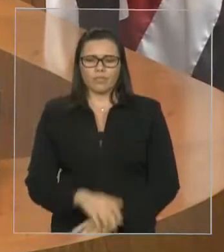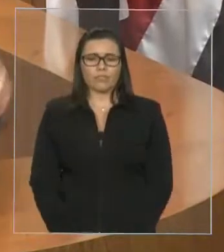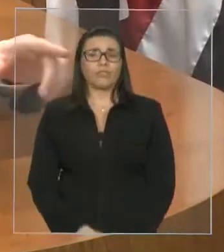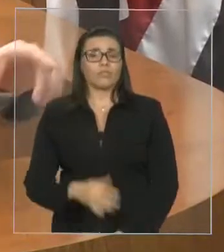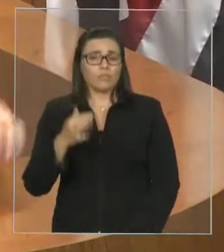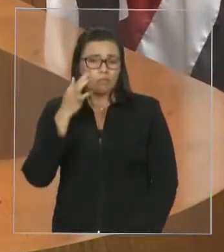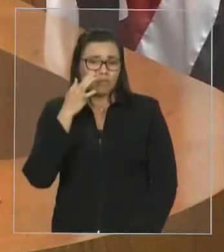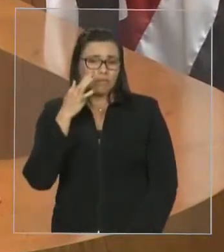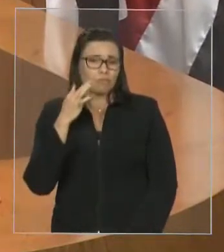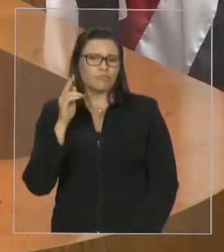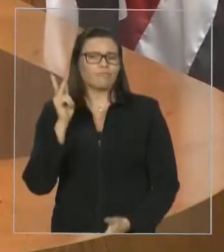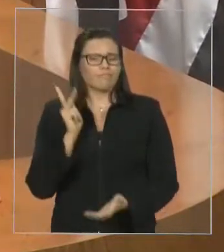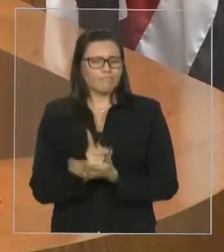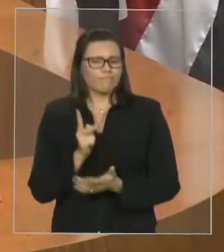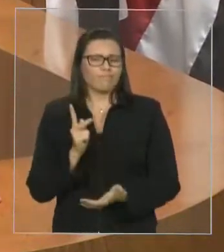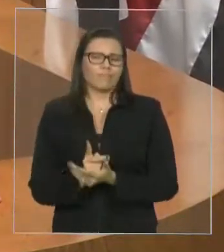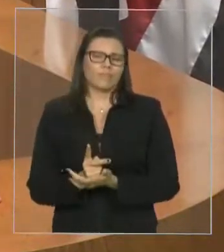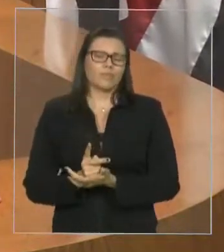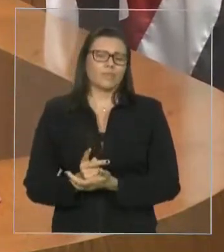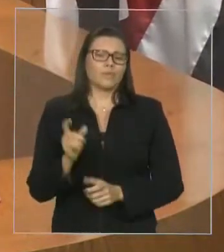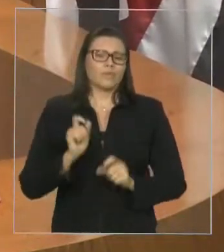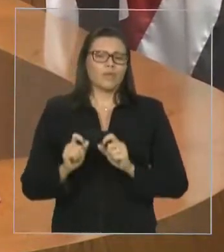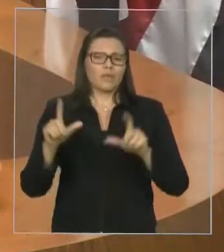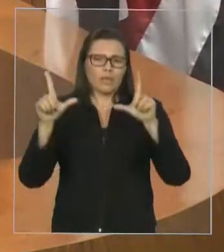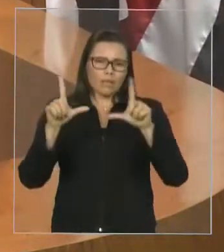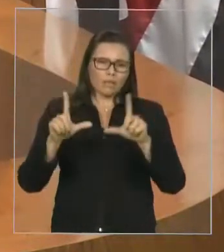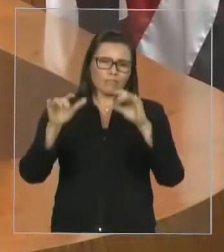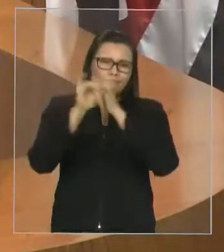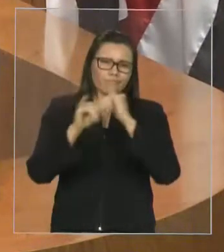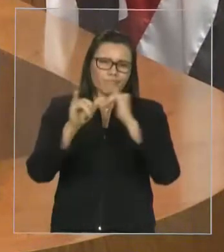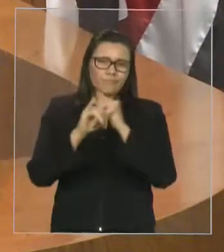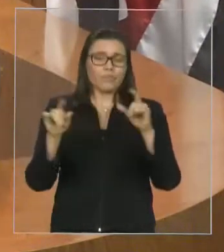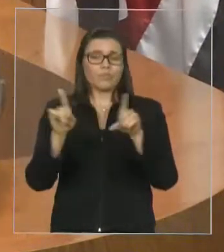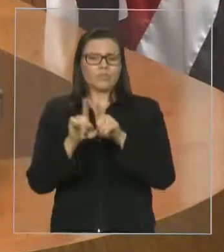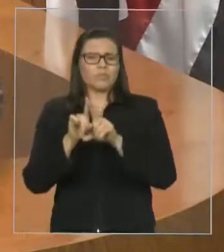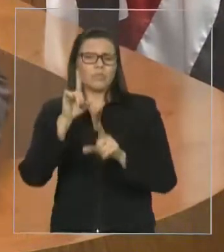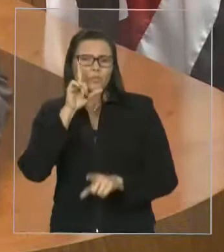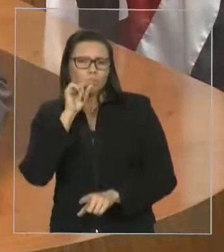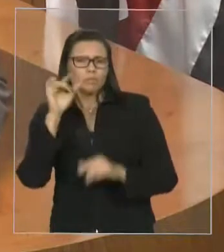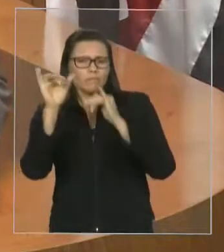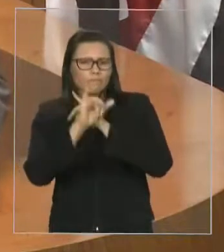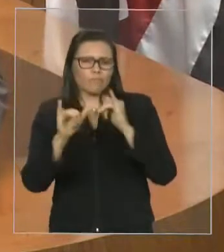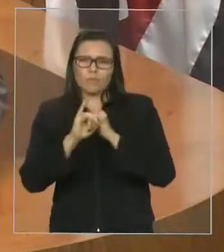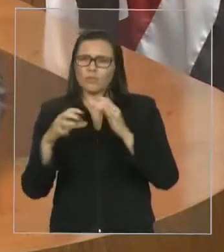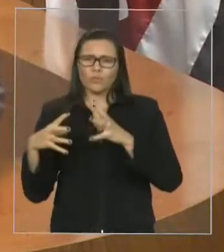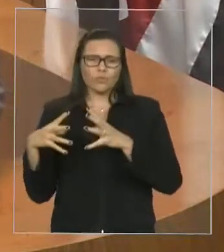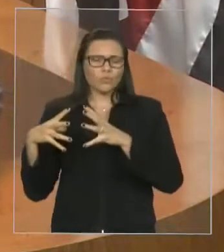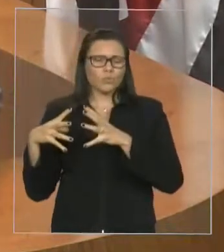povo e através dos veículos de comunicação que estão disponíveis. Deputado Levi.